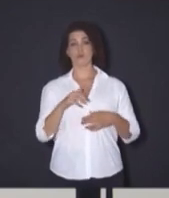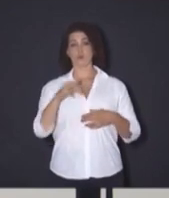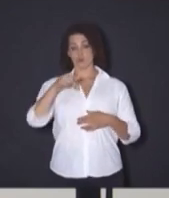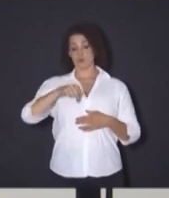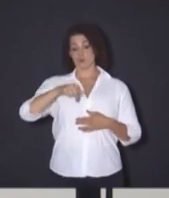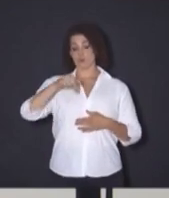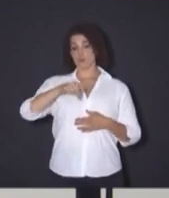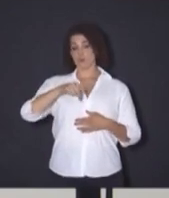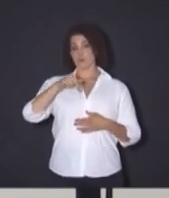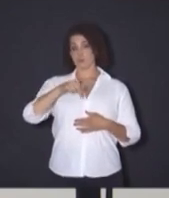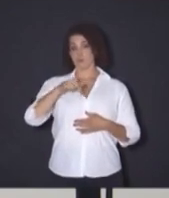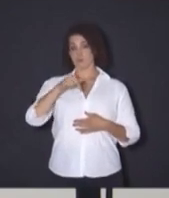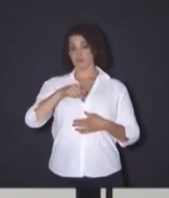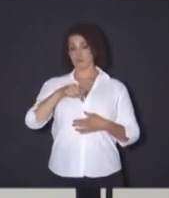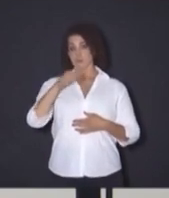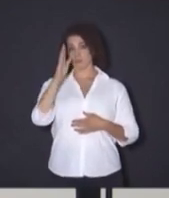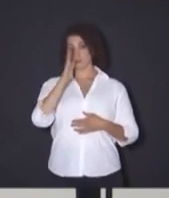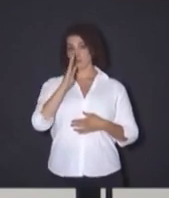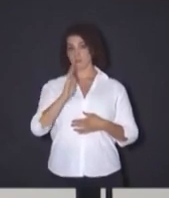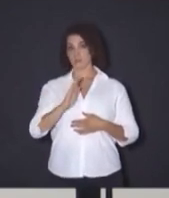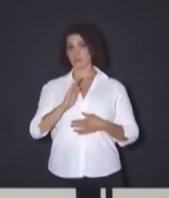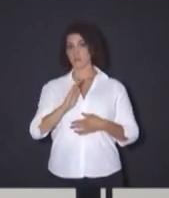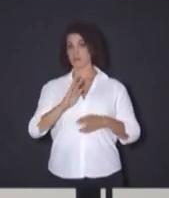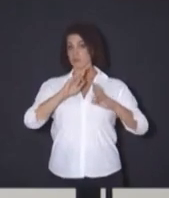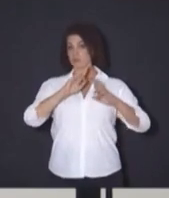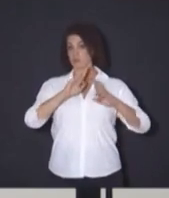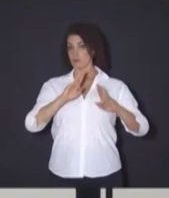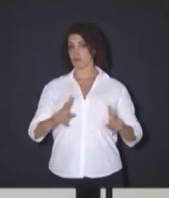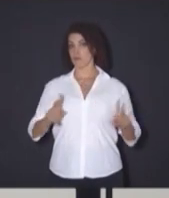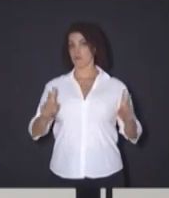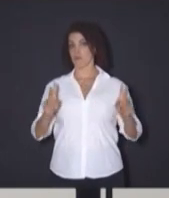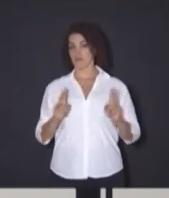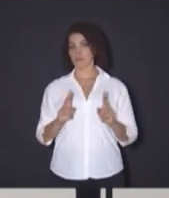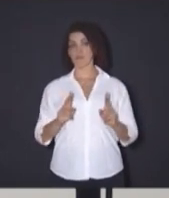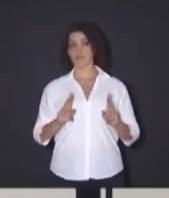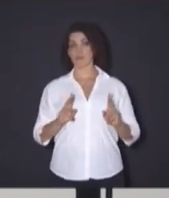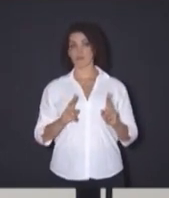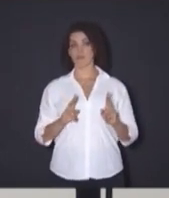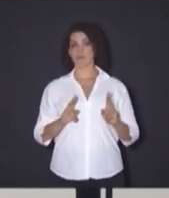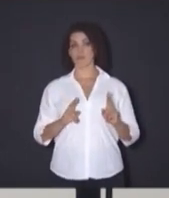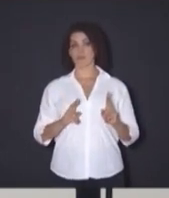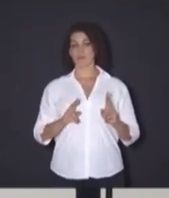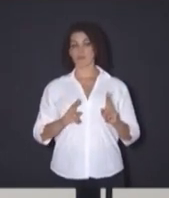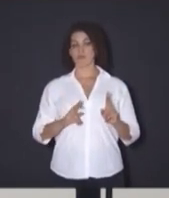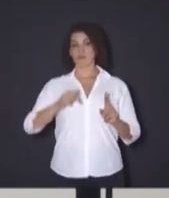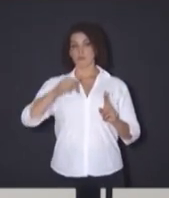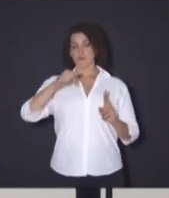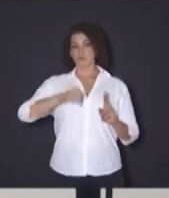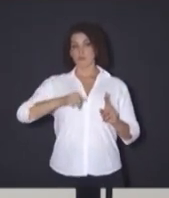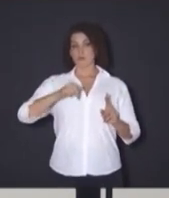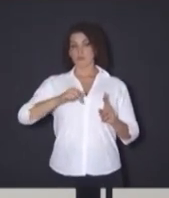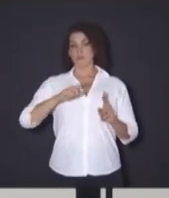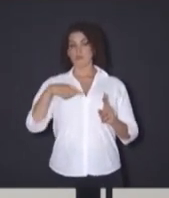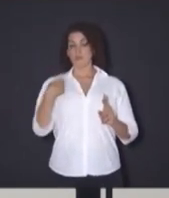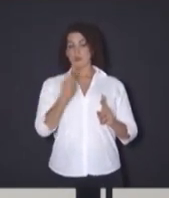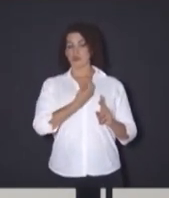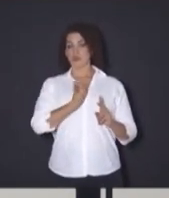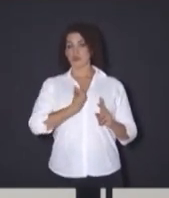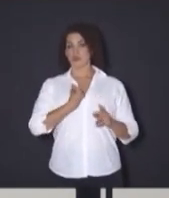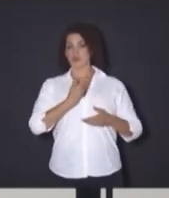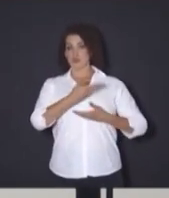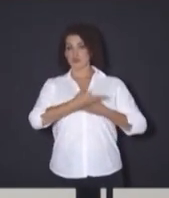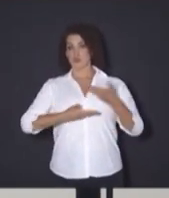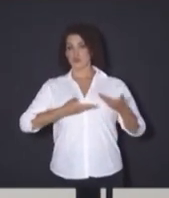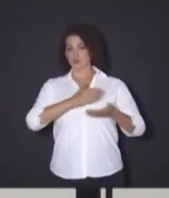Aqui, nossa situação é diferente. Aqui, a gente convive com o racismo.